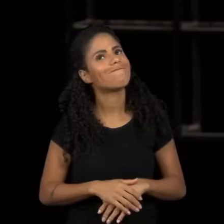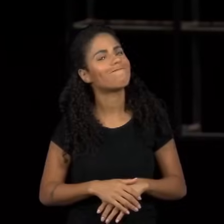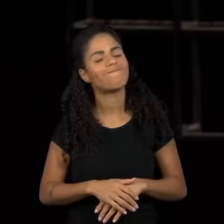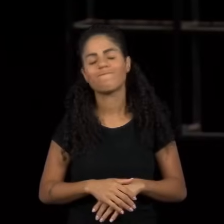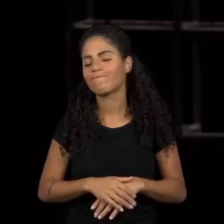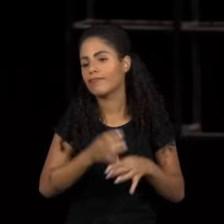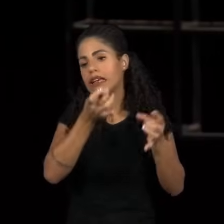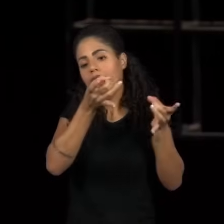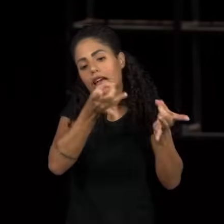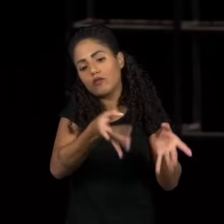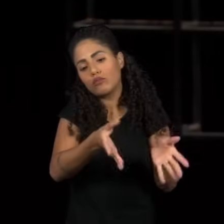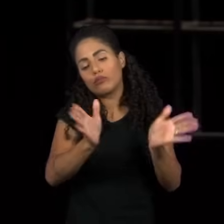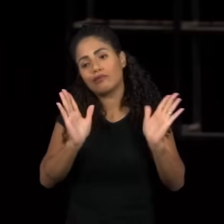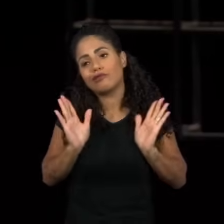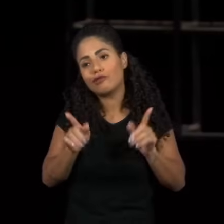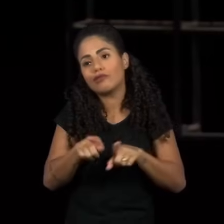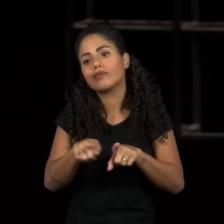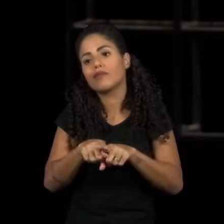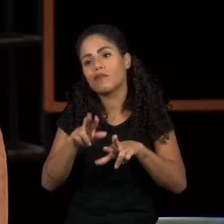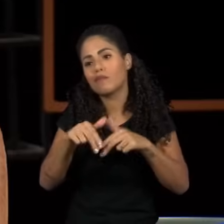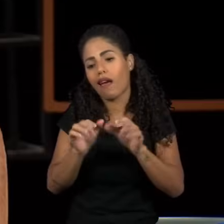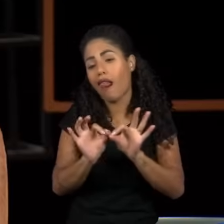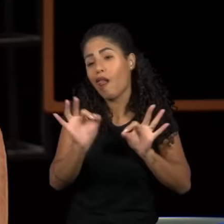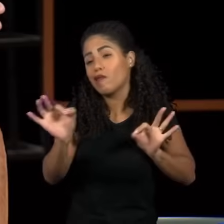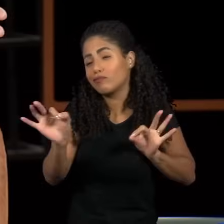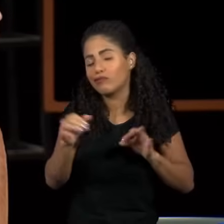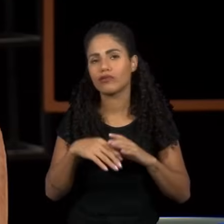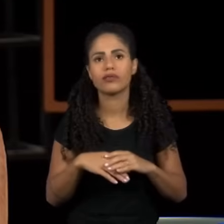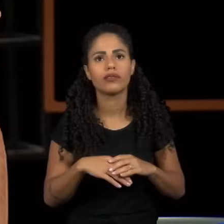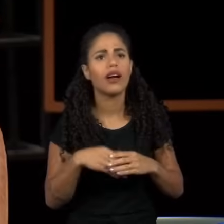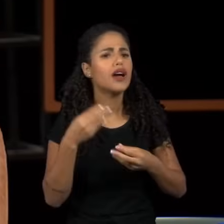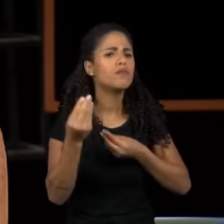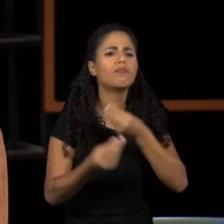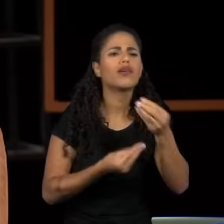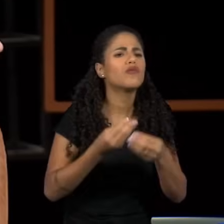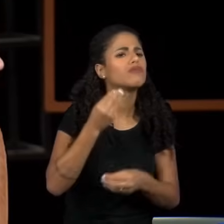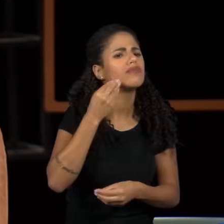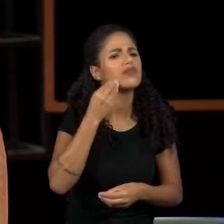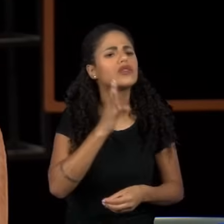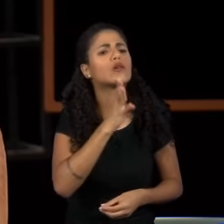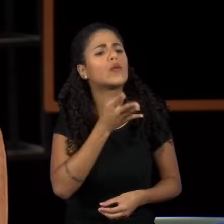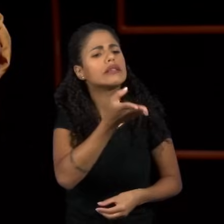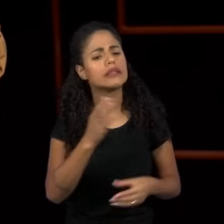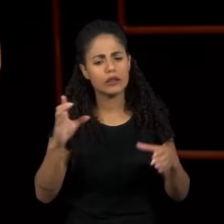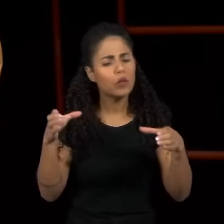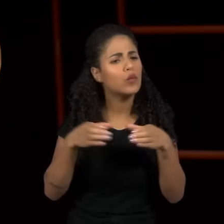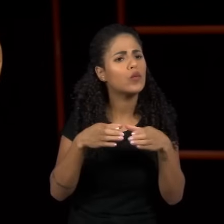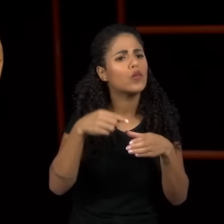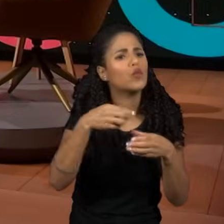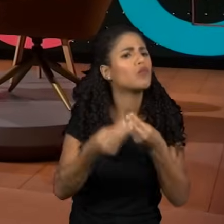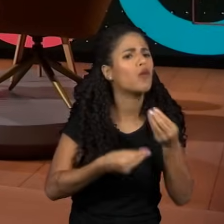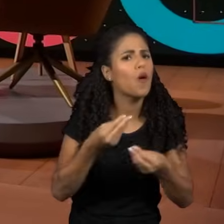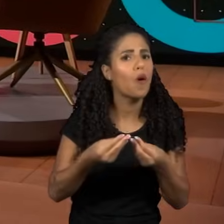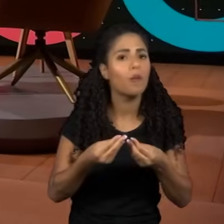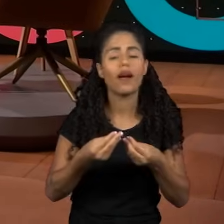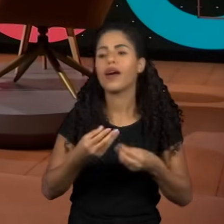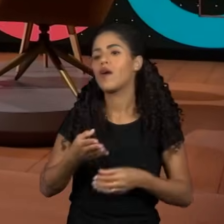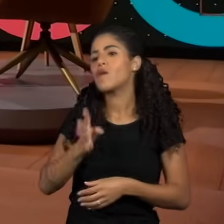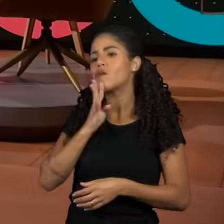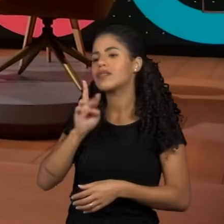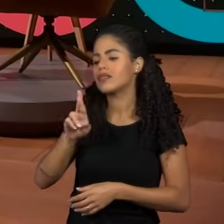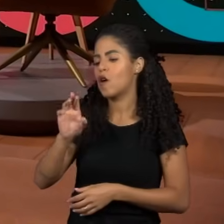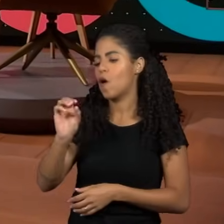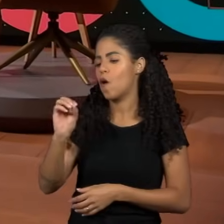que desistir. Mas como é que você chegou até esse grupo? Como é que você conheceu? Eu conheci o Ronaldo Ciambroni, que